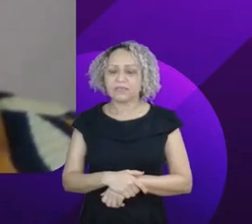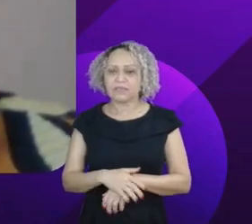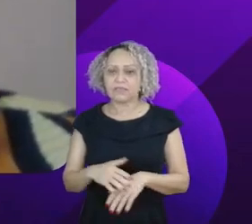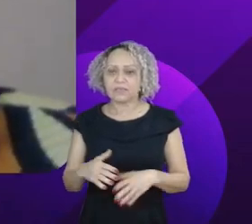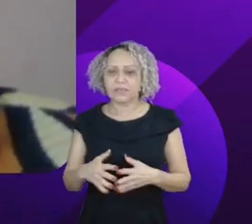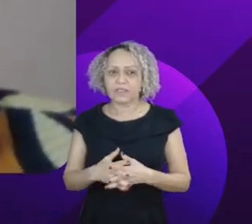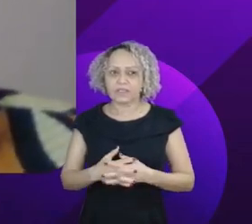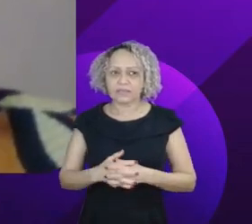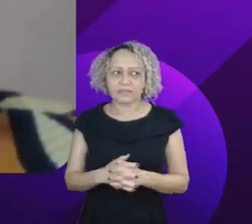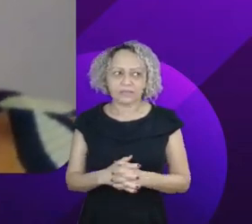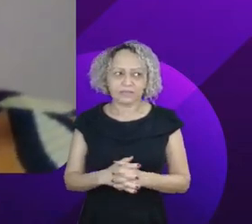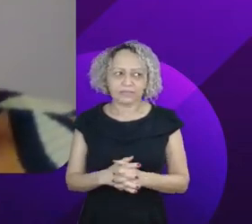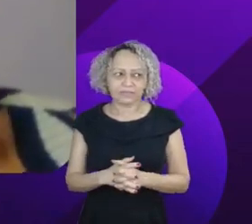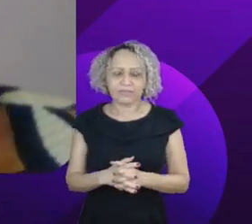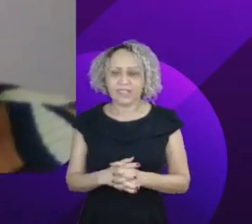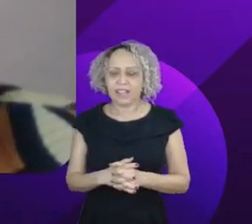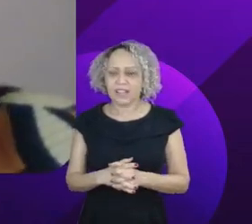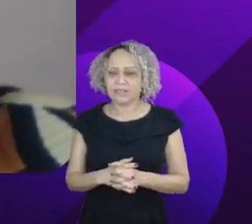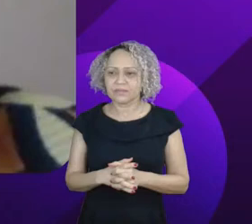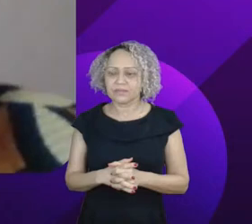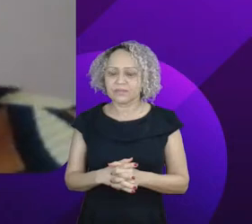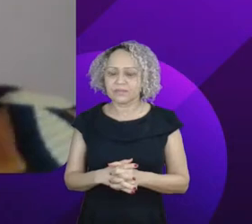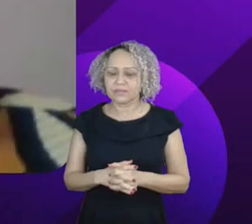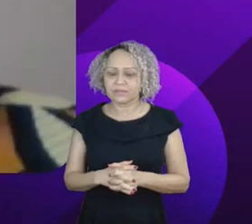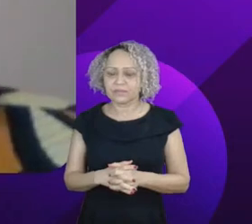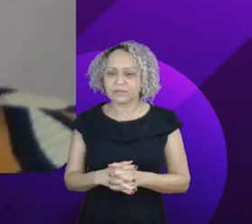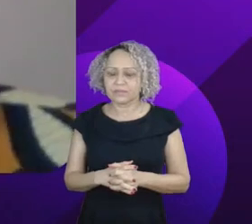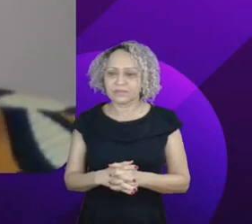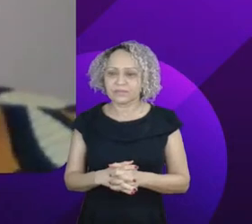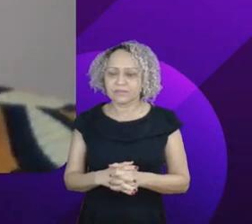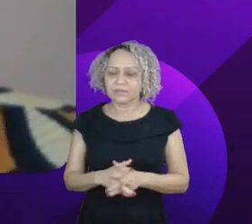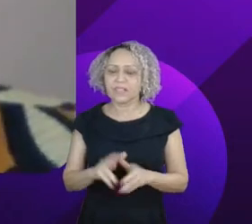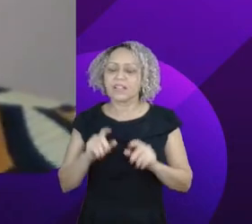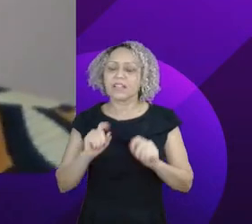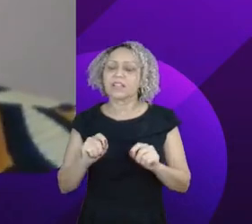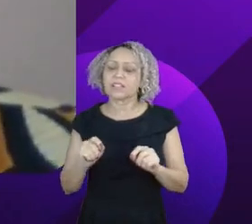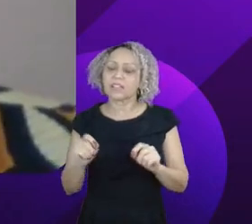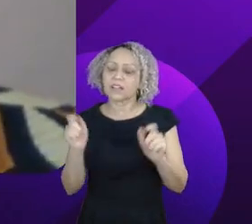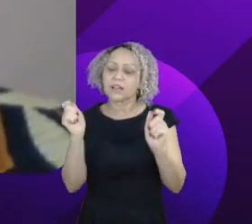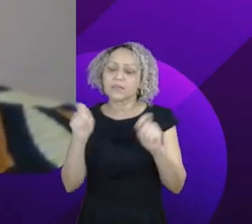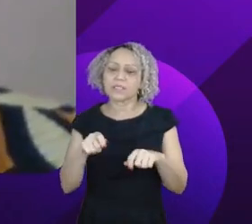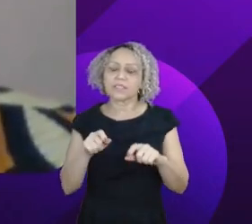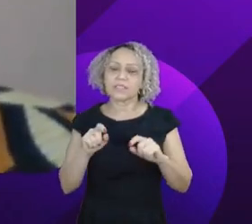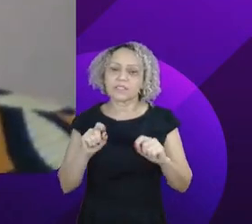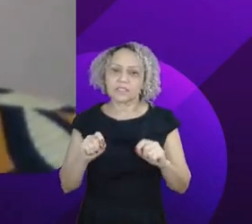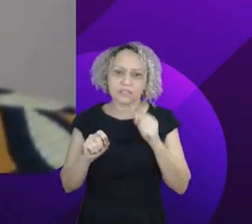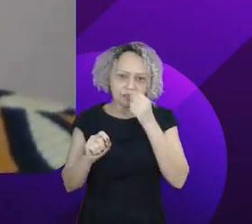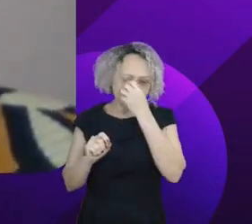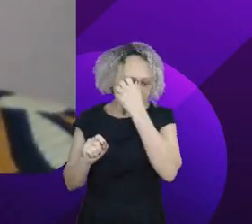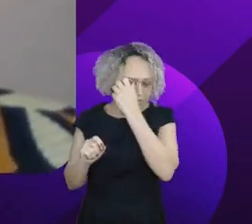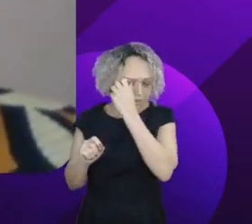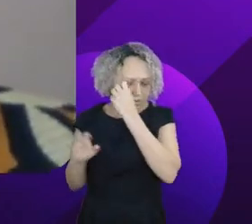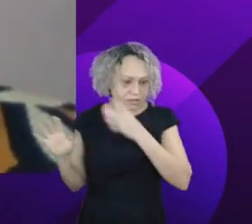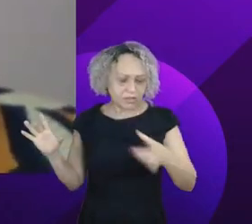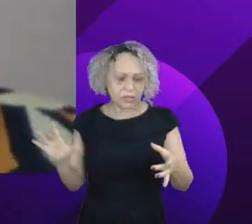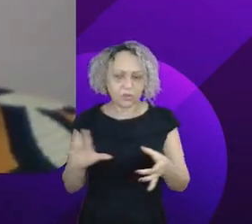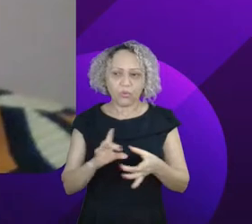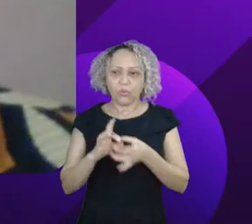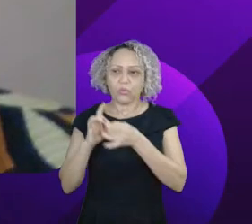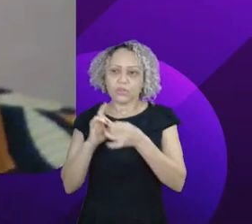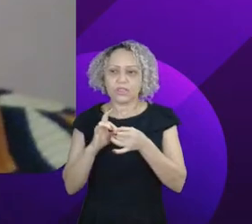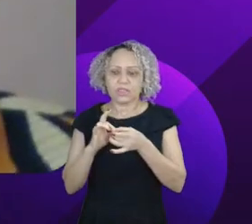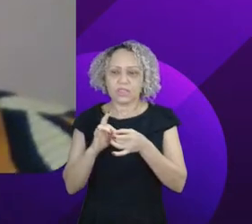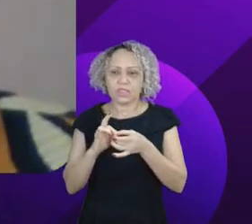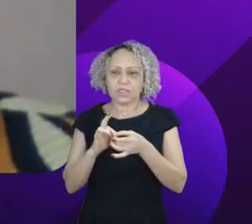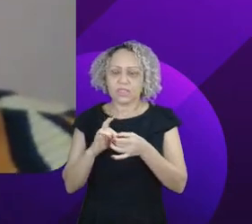cultura. Porque a cultura, ela tem essa capacidade de unir, sabe?